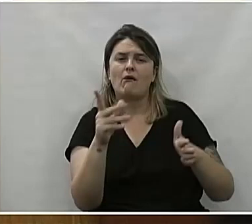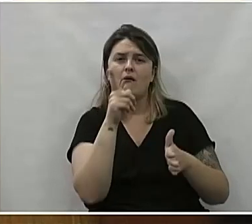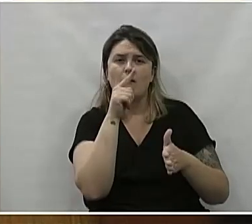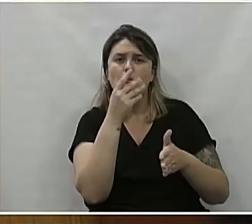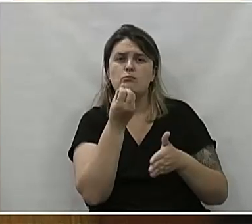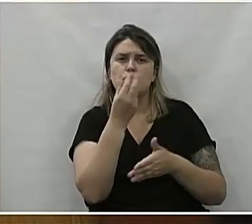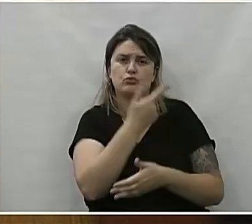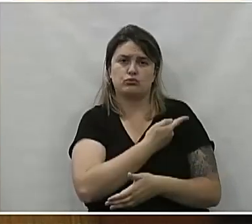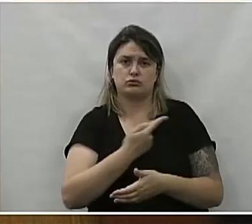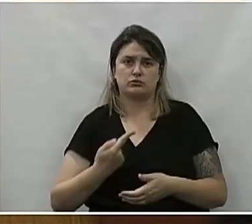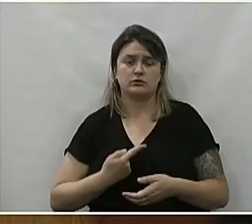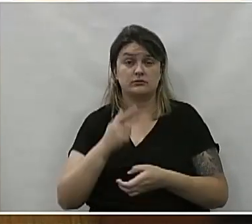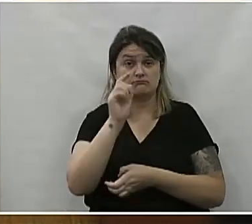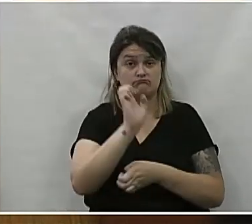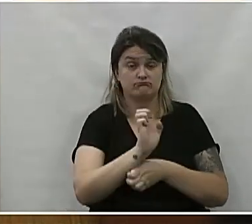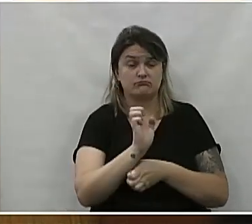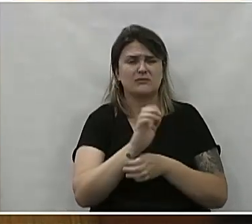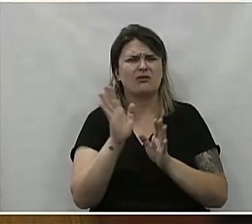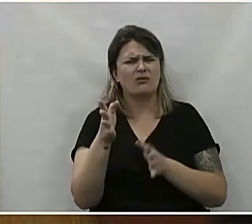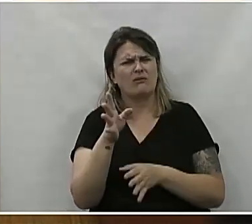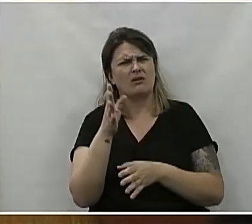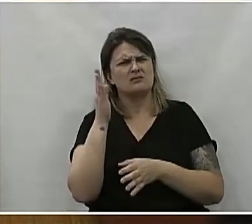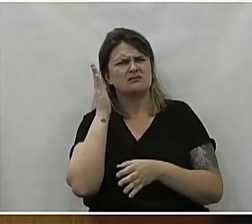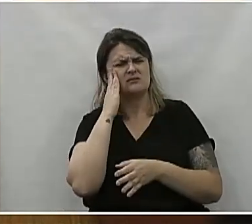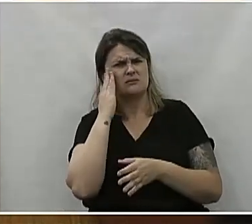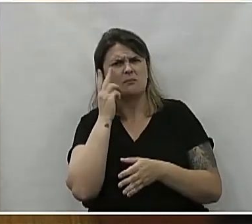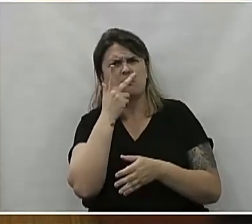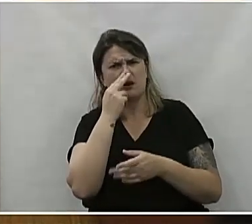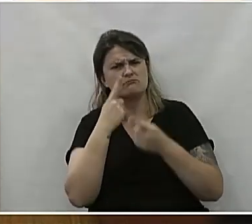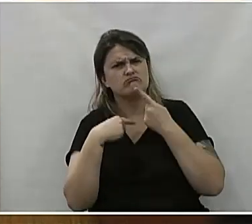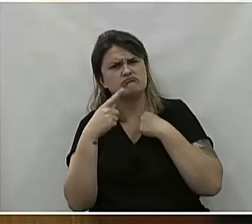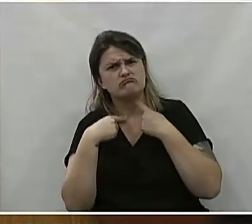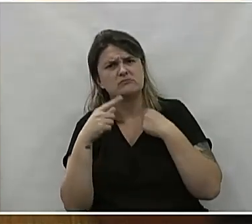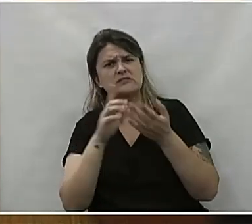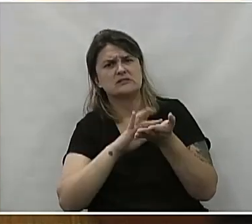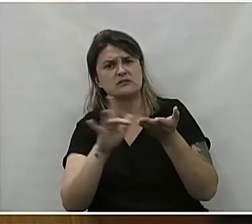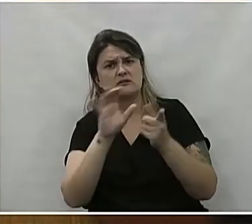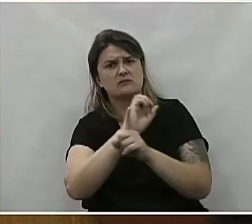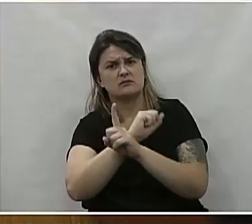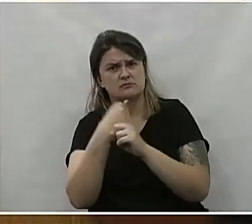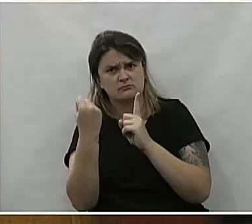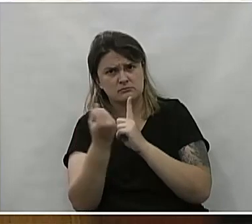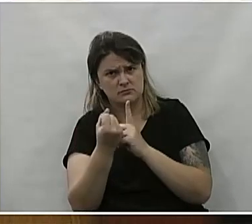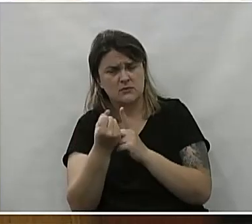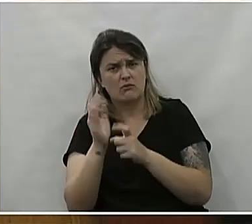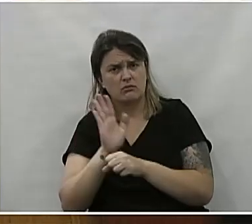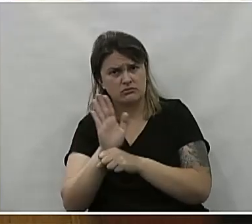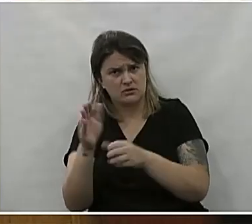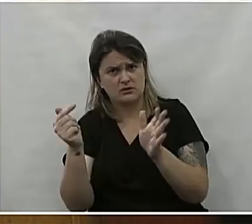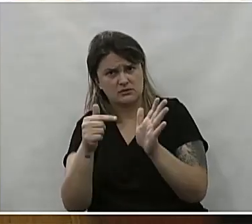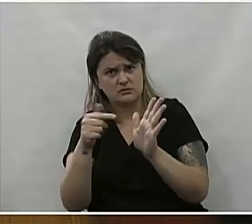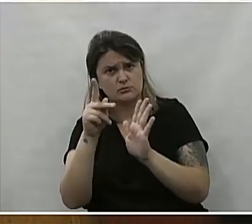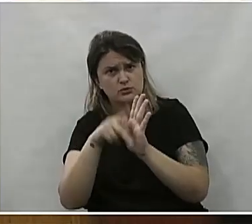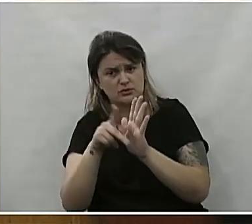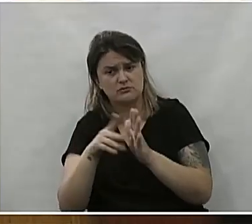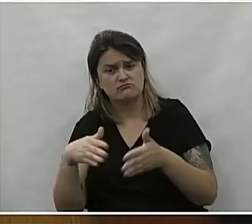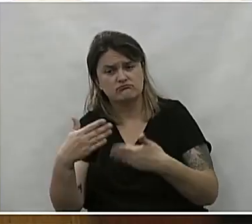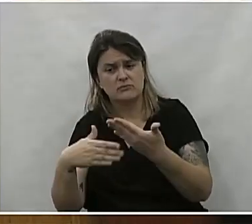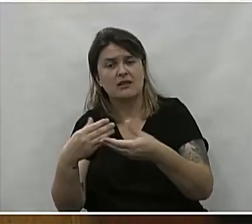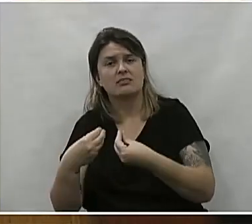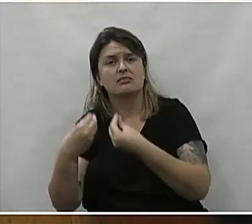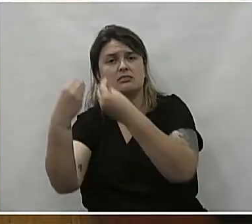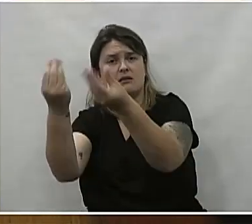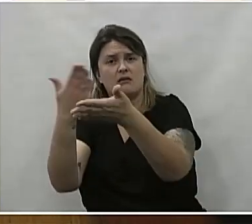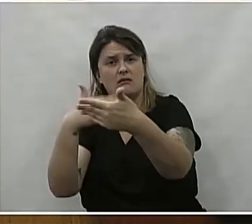Boa do Governo do Estado Recentemente tomei conhecimento da iniciativa da Secretaria de Assistente Social Em relação a esse programa que visa fornecer